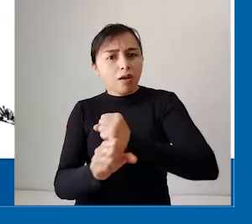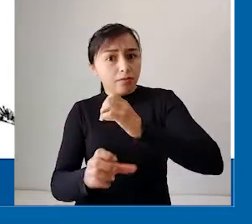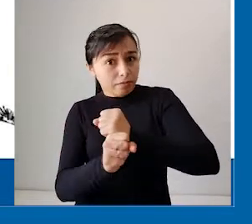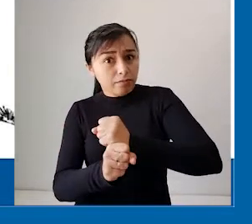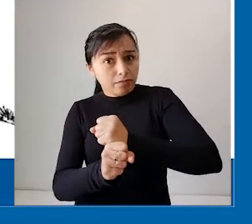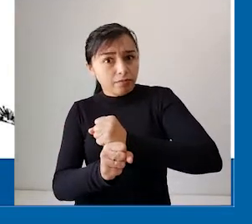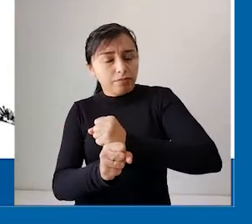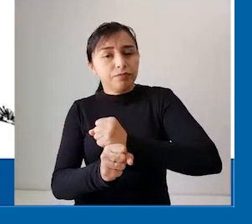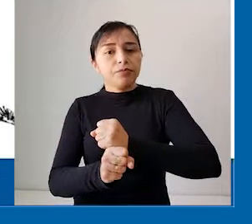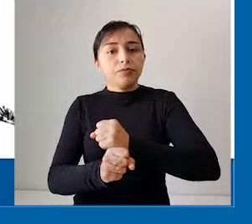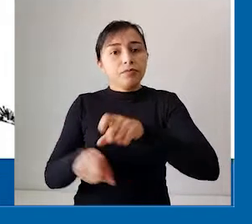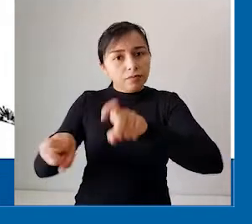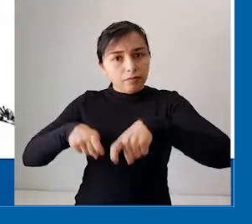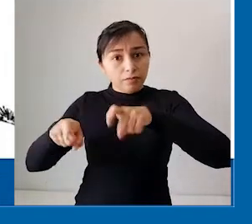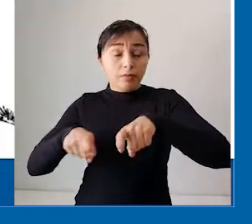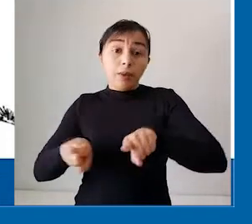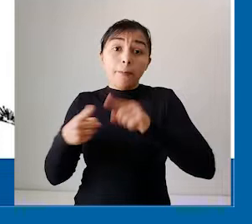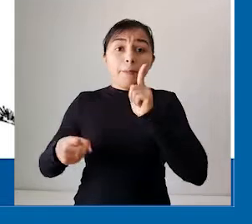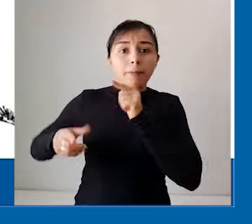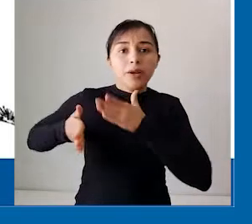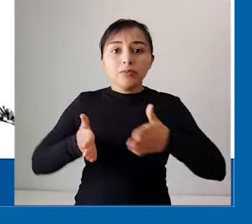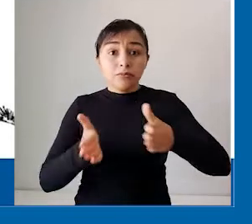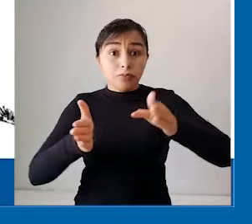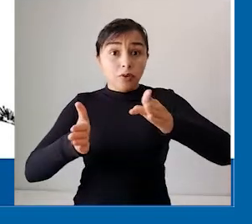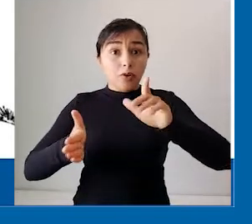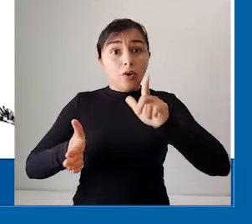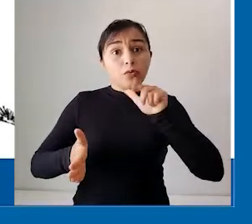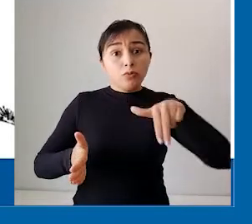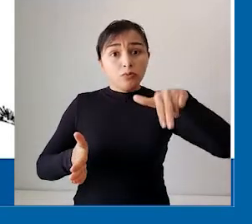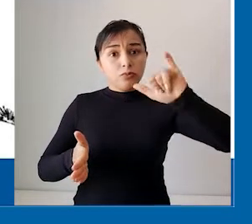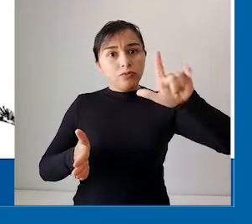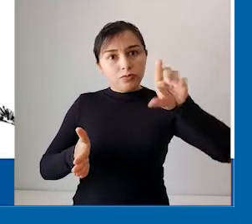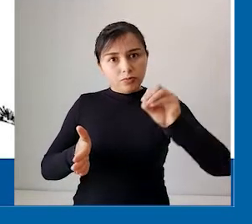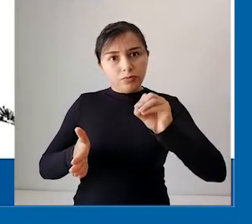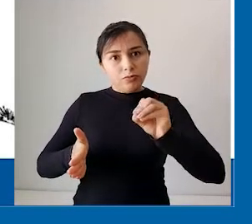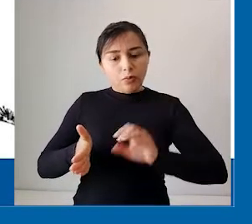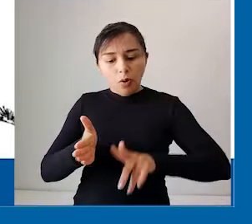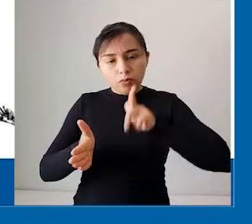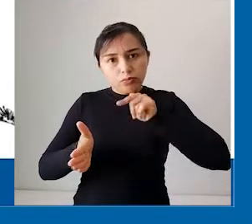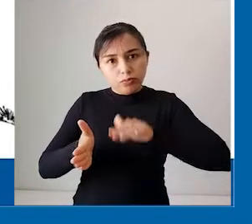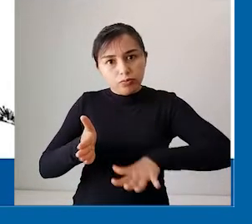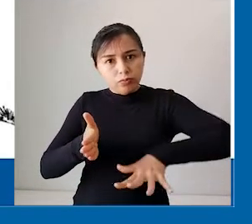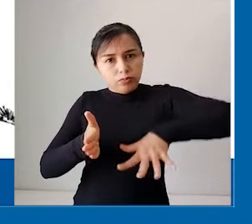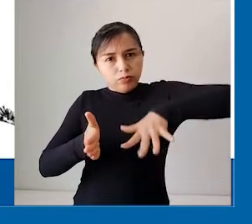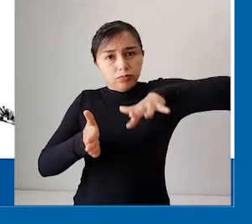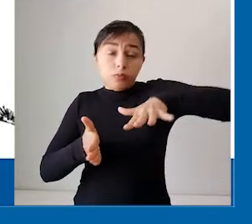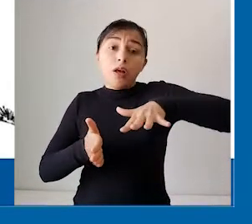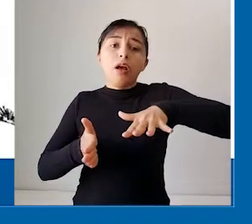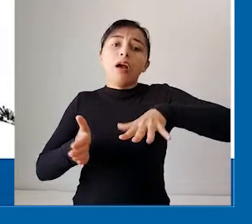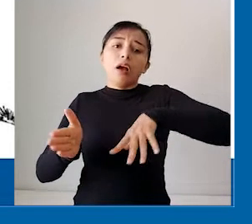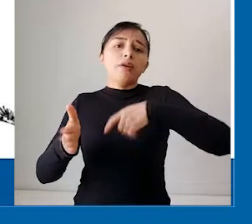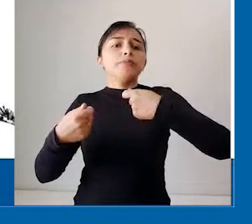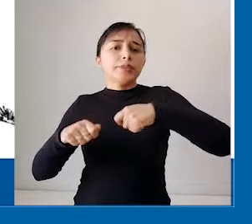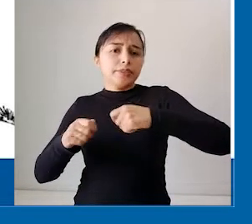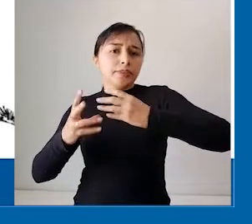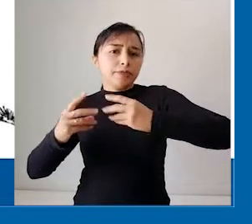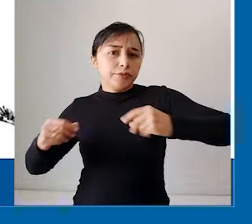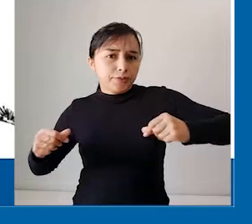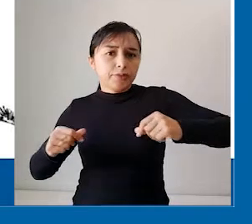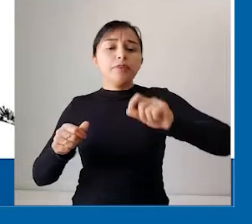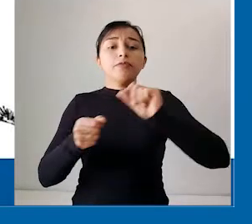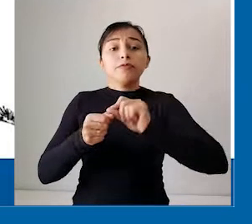agricultura. Mas como a cheia anual do Rio Nilo, essas marcações eram desfeitas e eles remarcavam